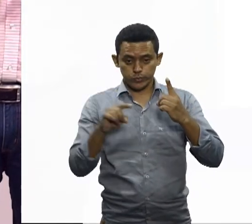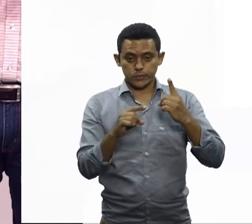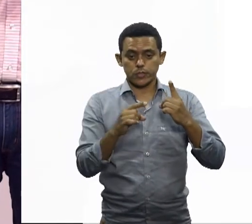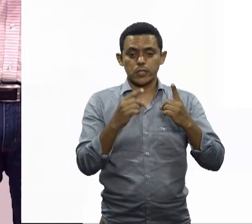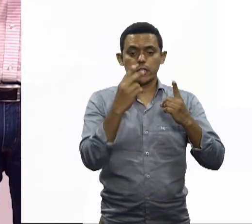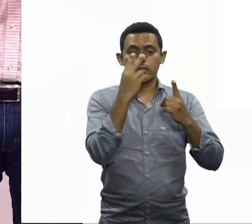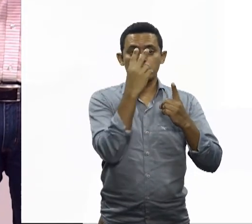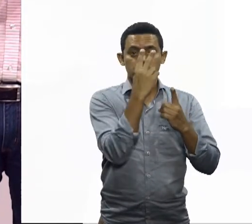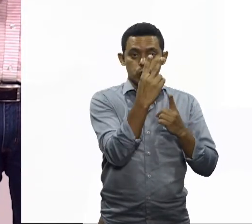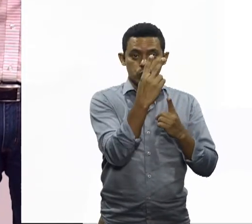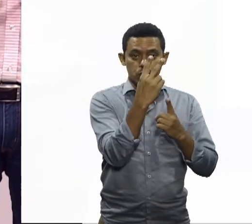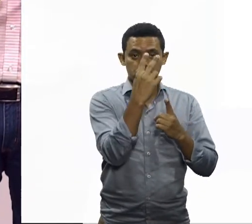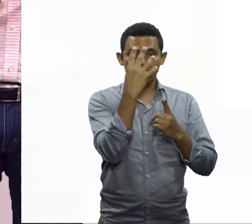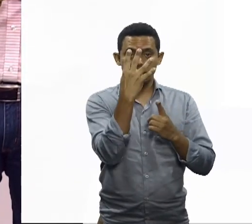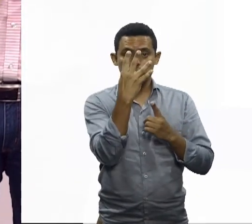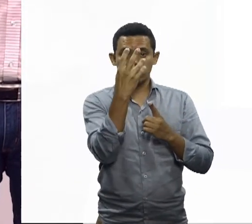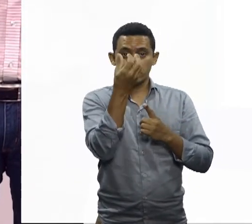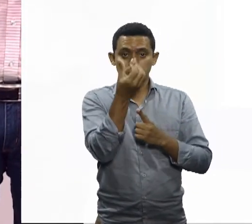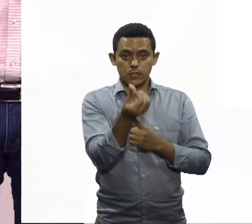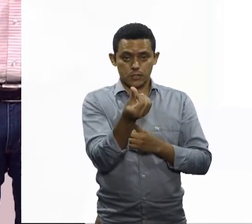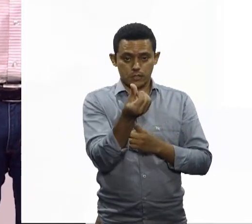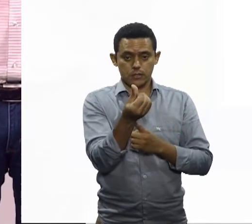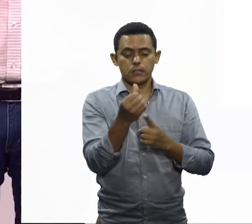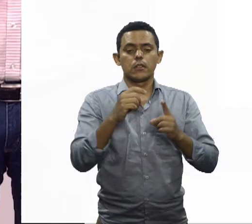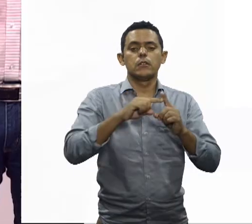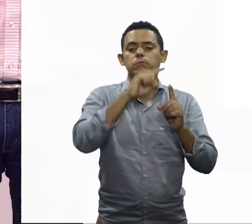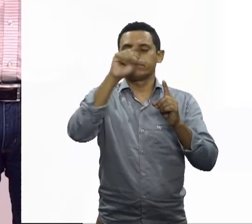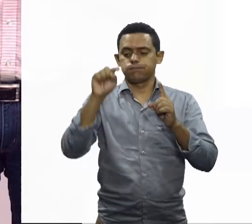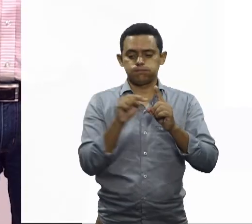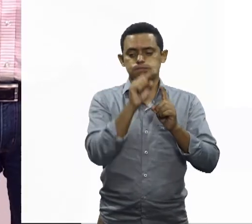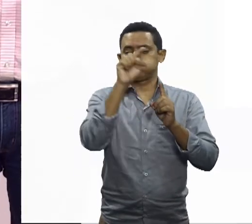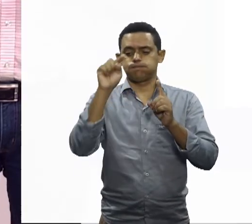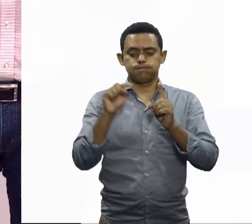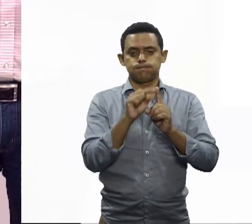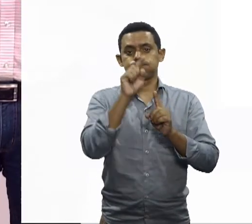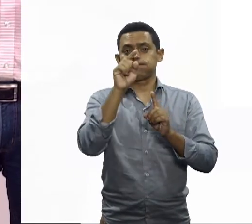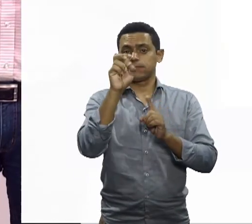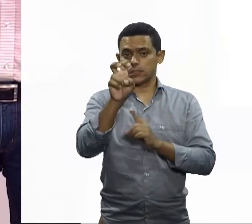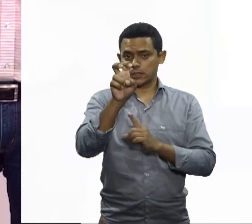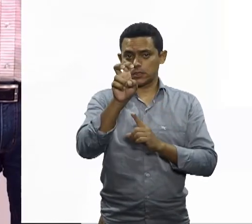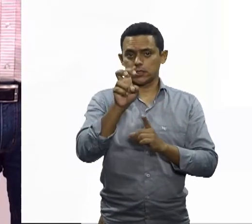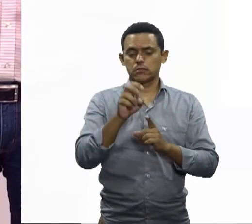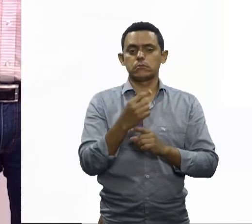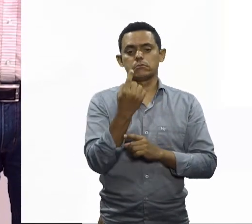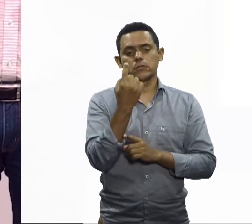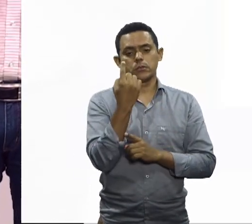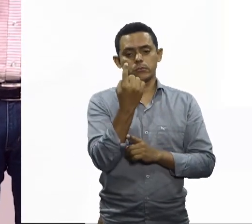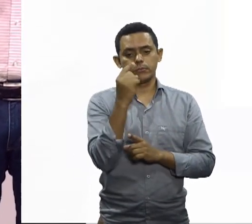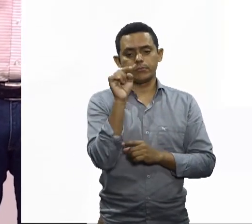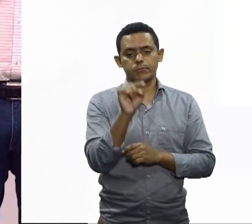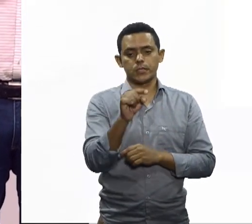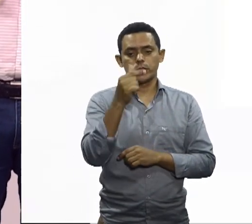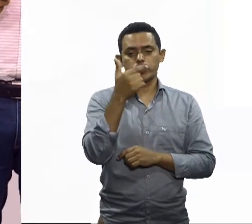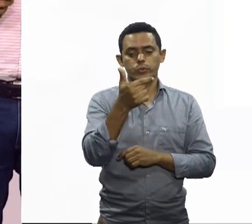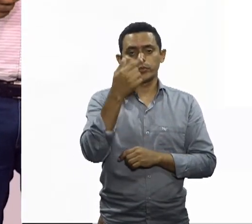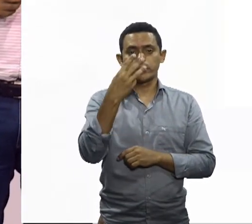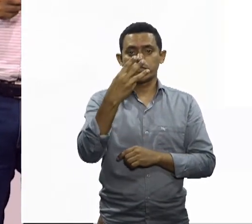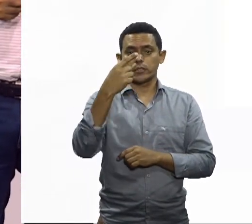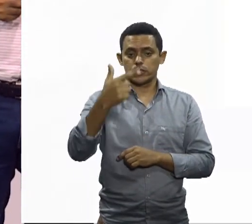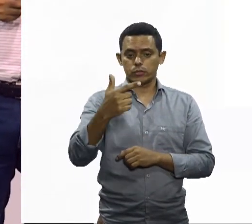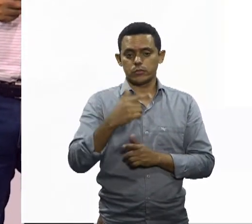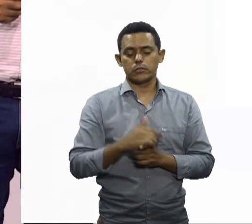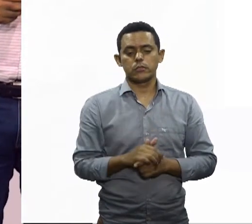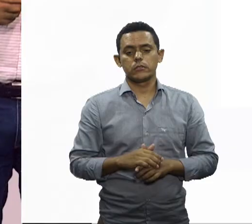de 246,4 metros. Como ela deu 5 voltas, 1.232 metros. Só que na letra